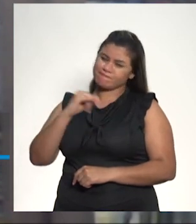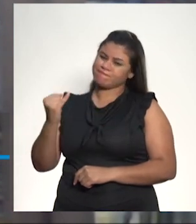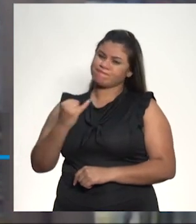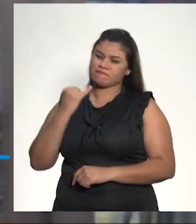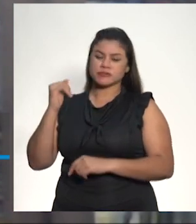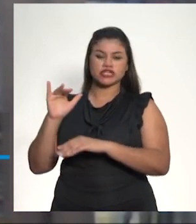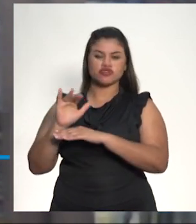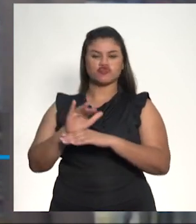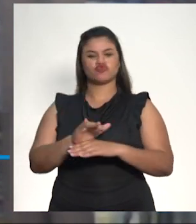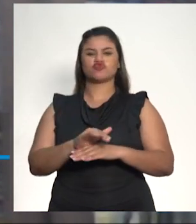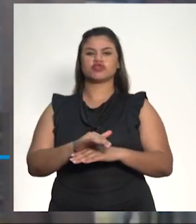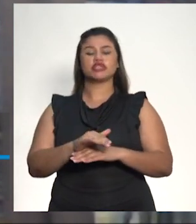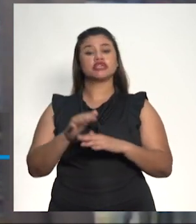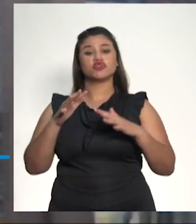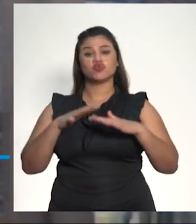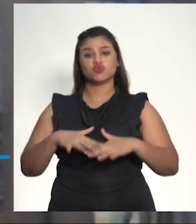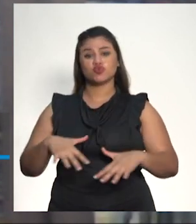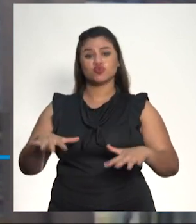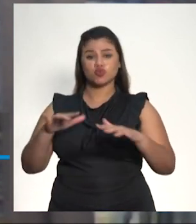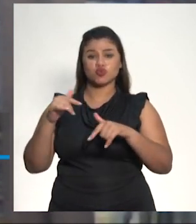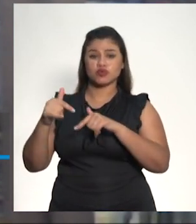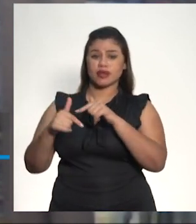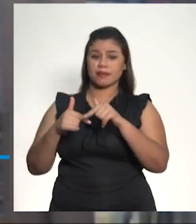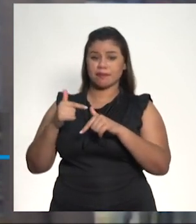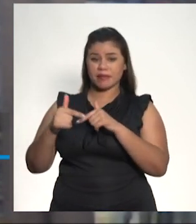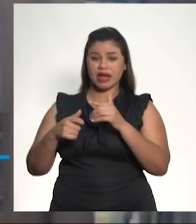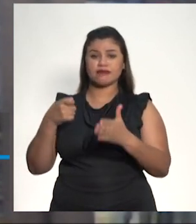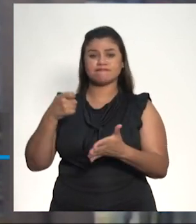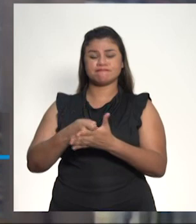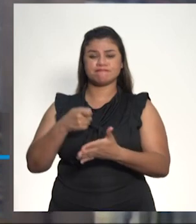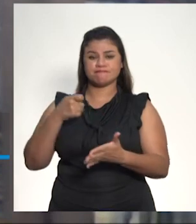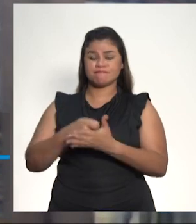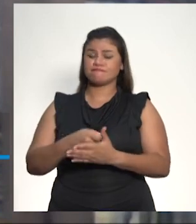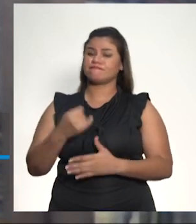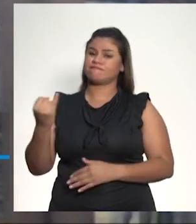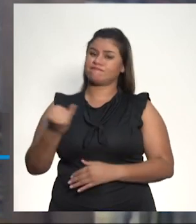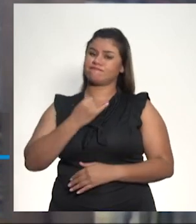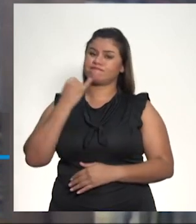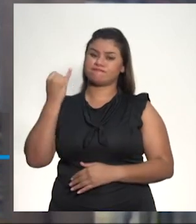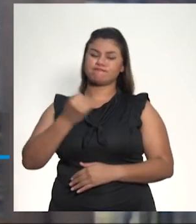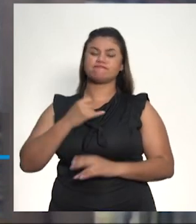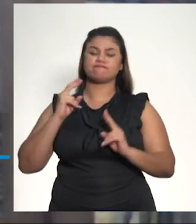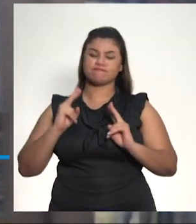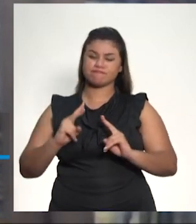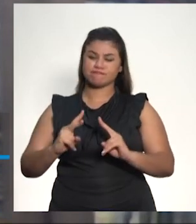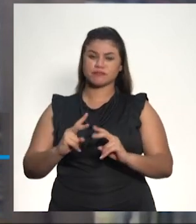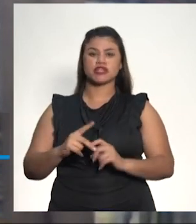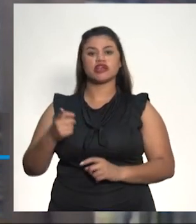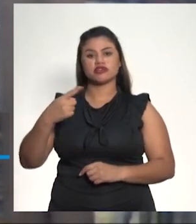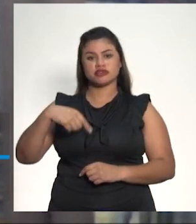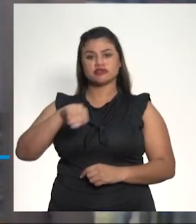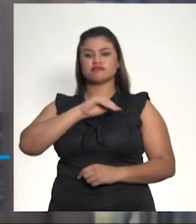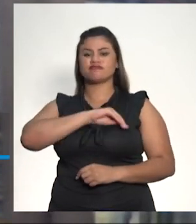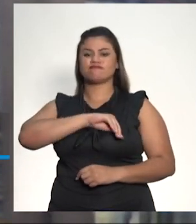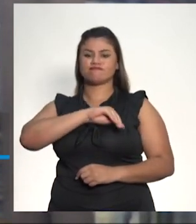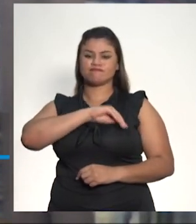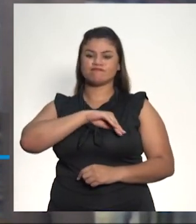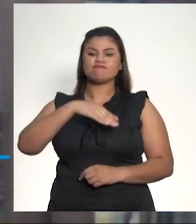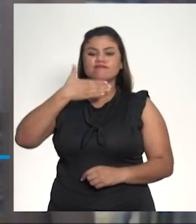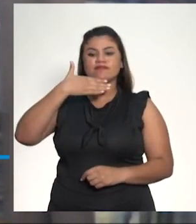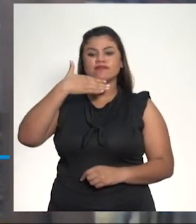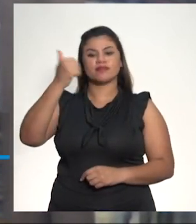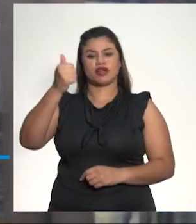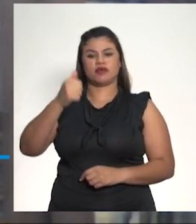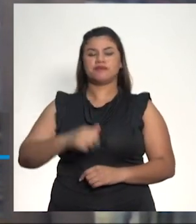as categorias, essa é uma reivindicação permanente e fundamental. Nós precisamos de salários melhores, né?